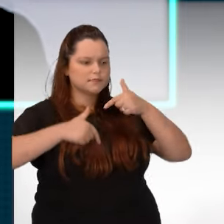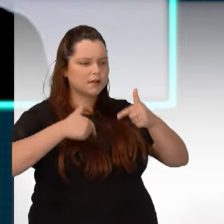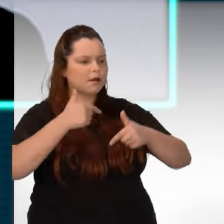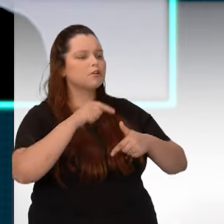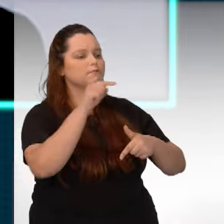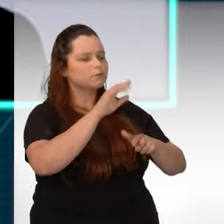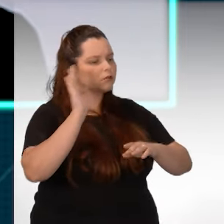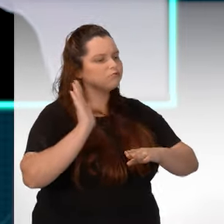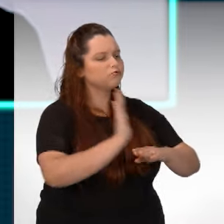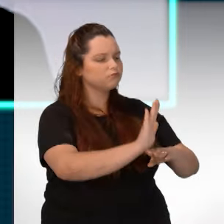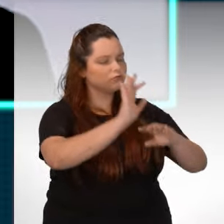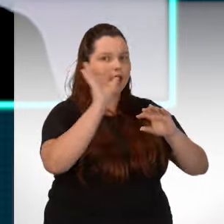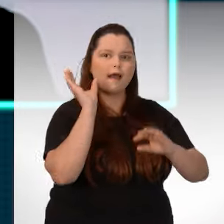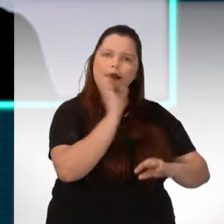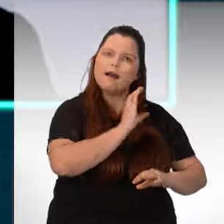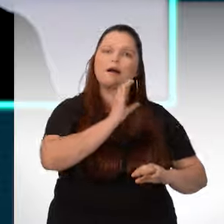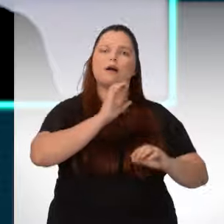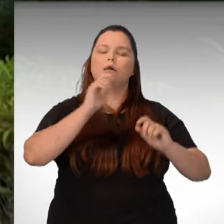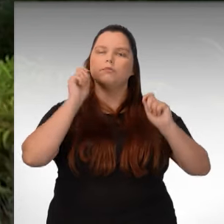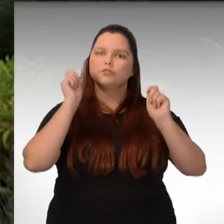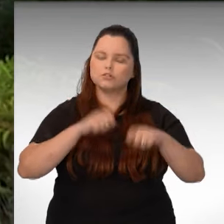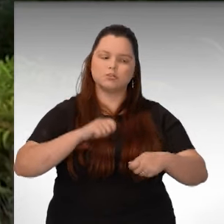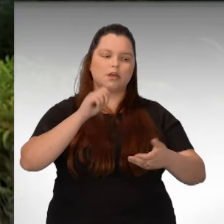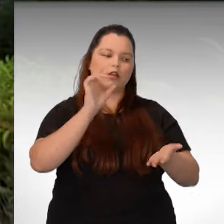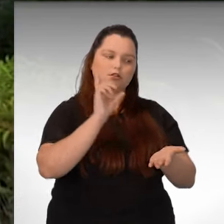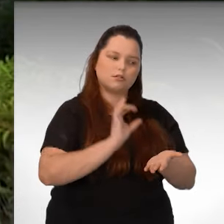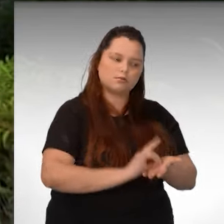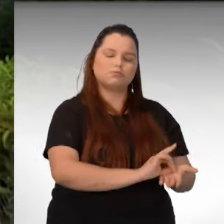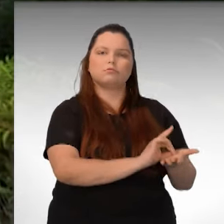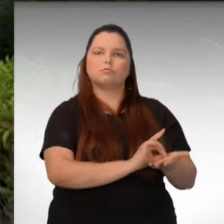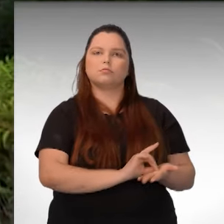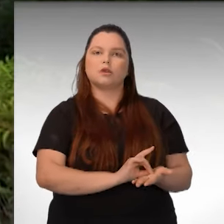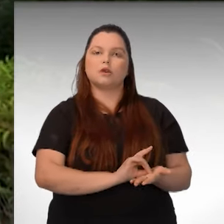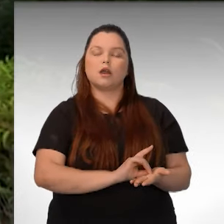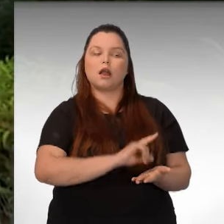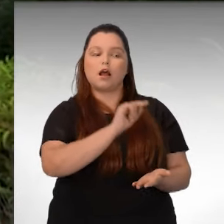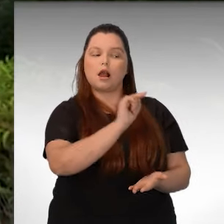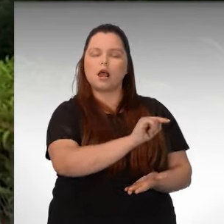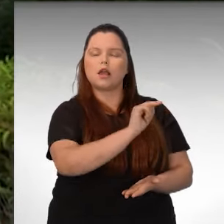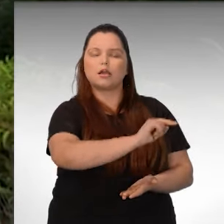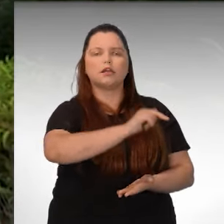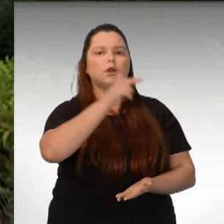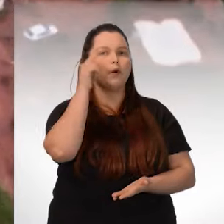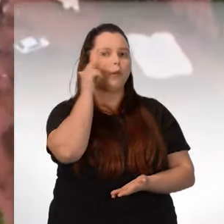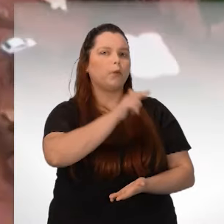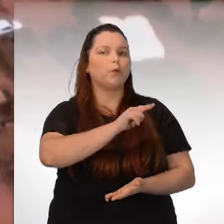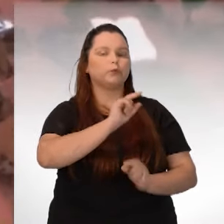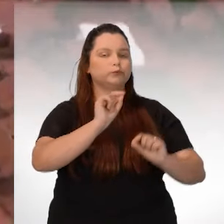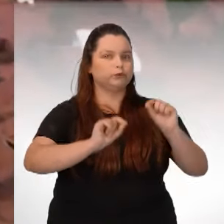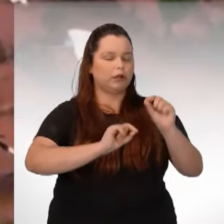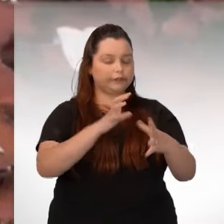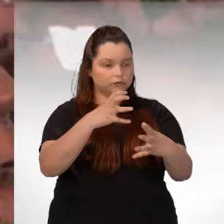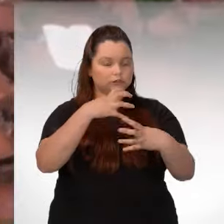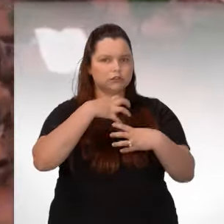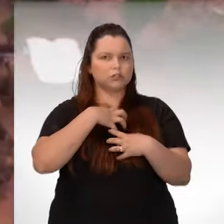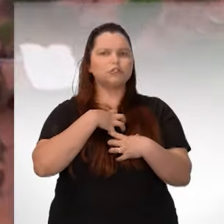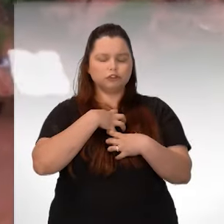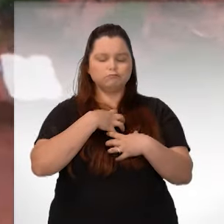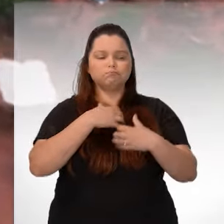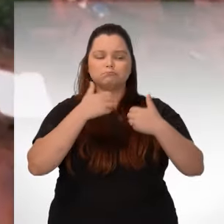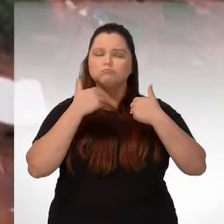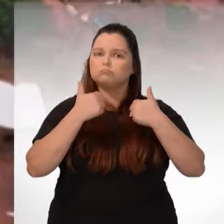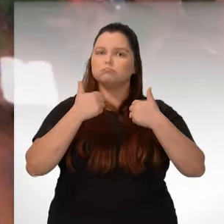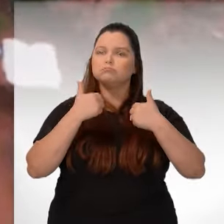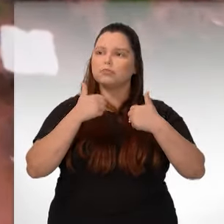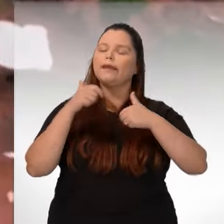seja indenizado o mais rápido e adequadamente possível, para que ele possa se sentir satisfeito